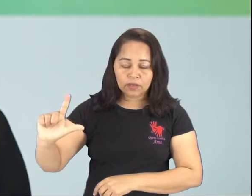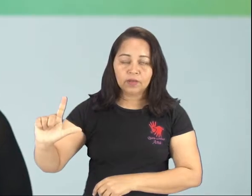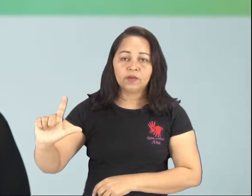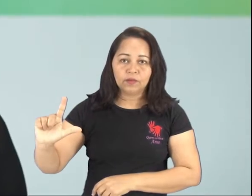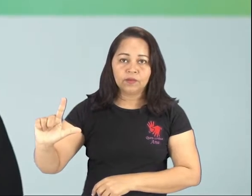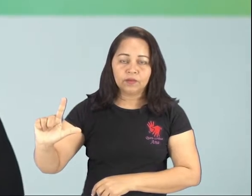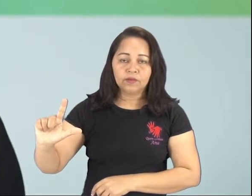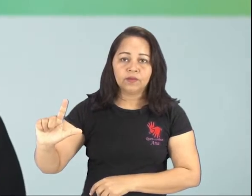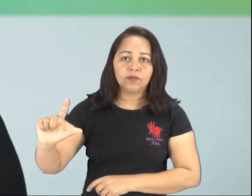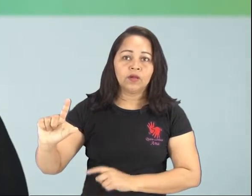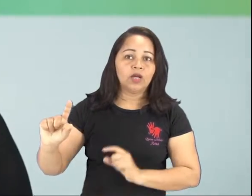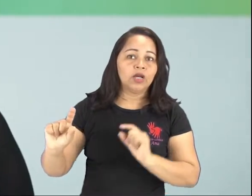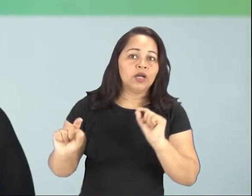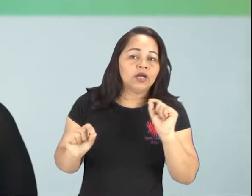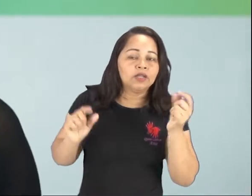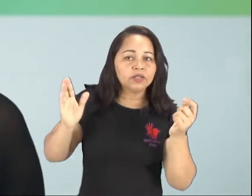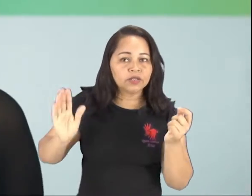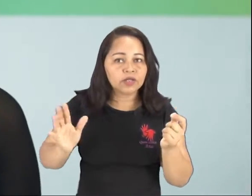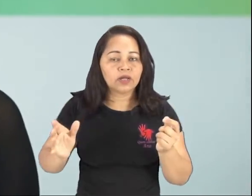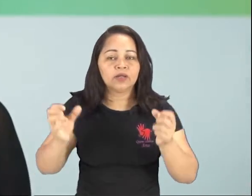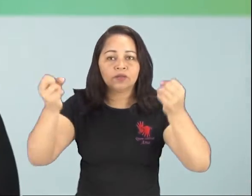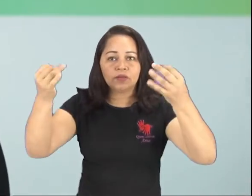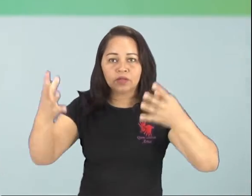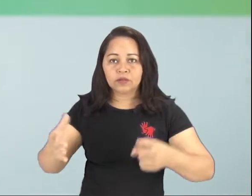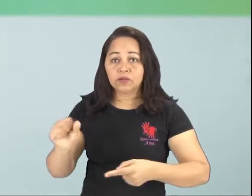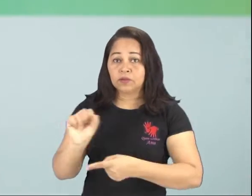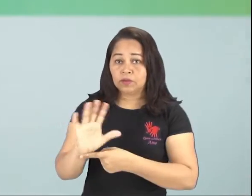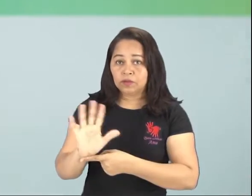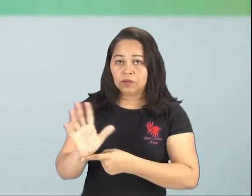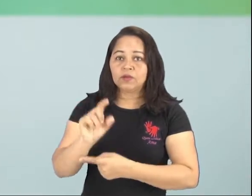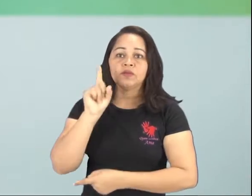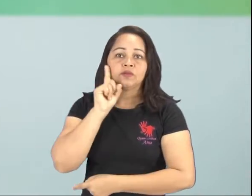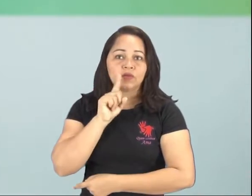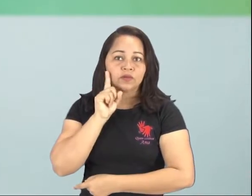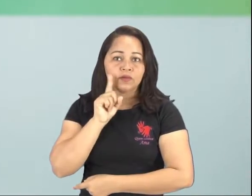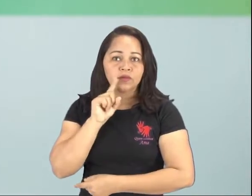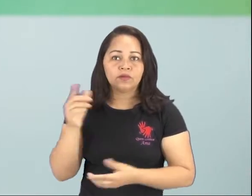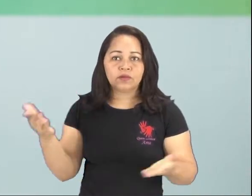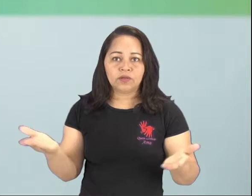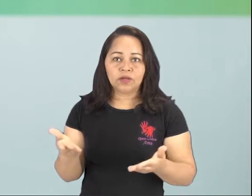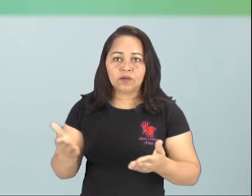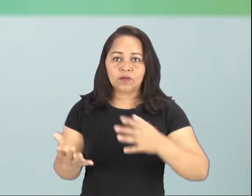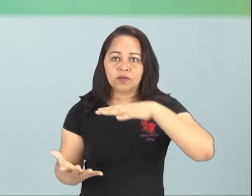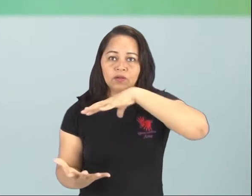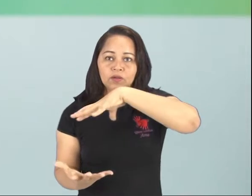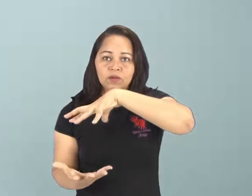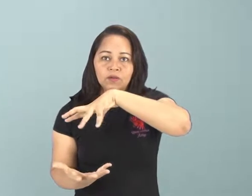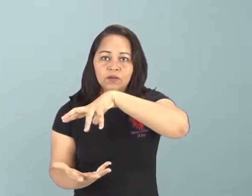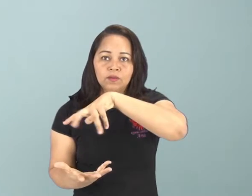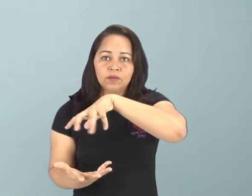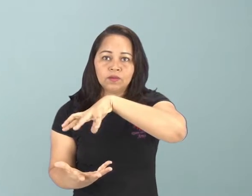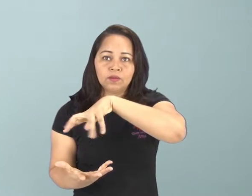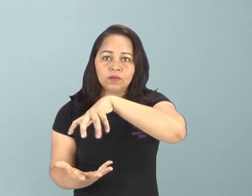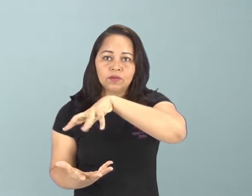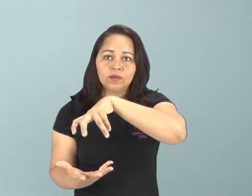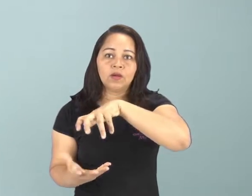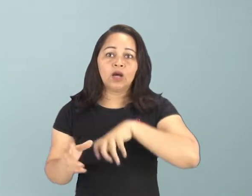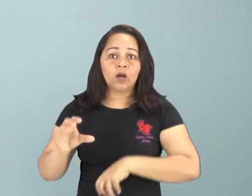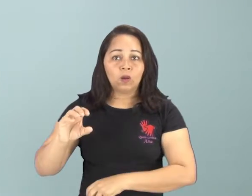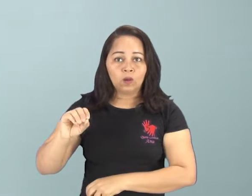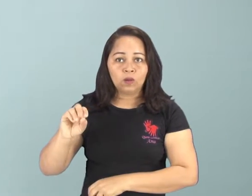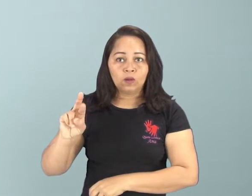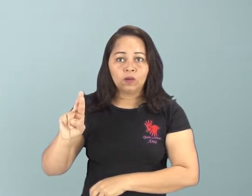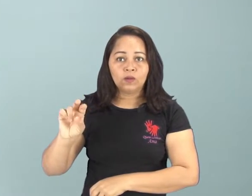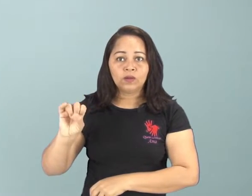o cinema norte-americano, e hoje vamos falar um pouquinho, dar uma pincelada sobre o cinema